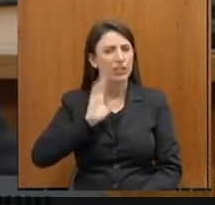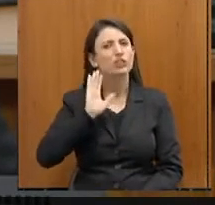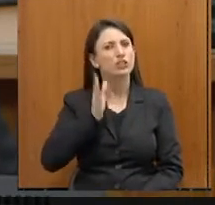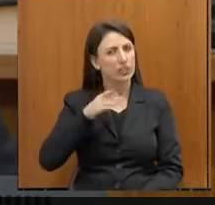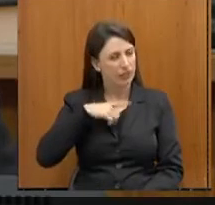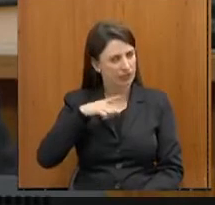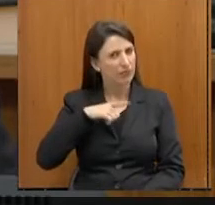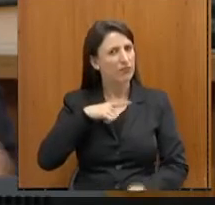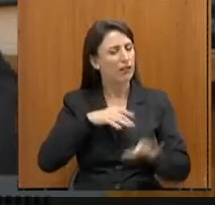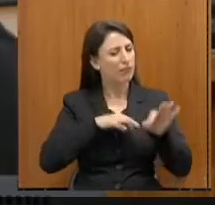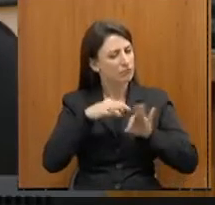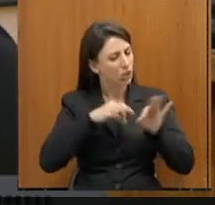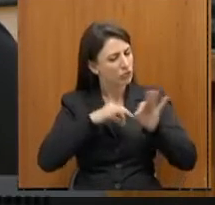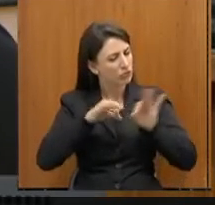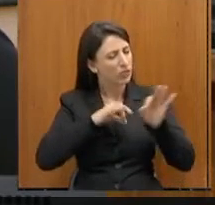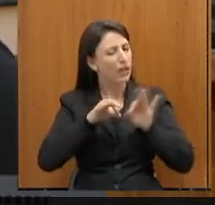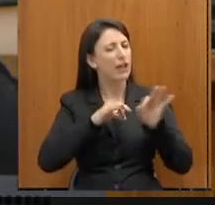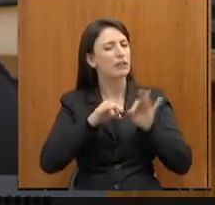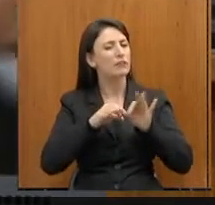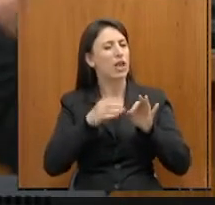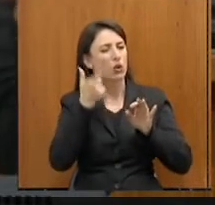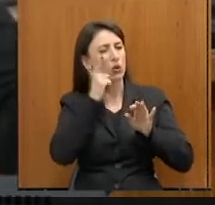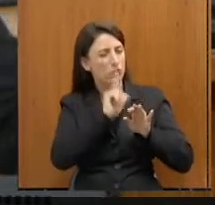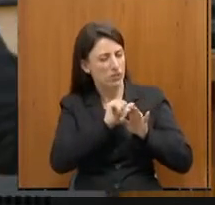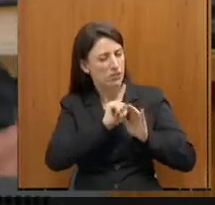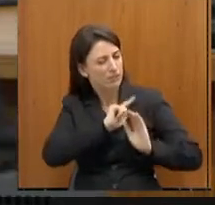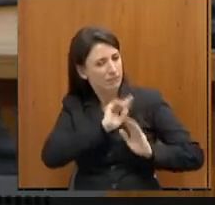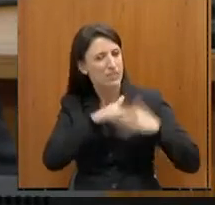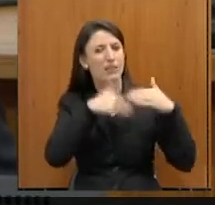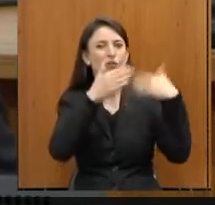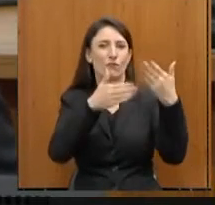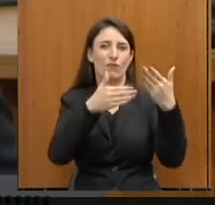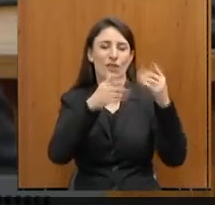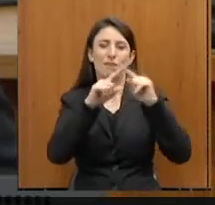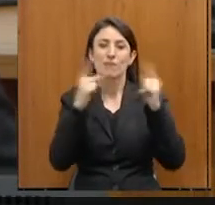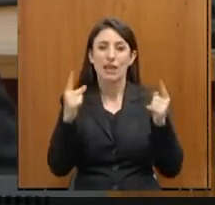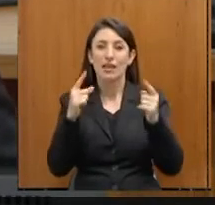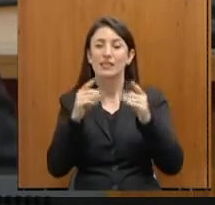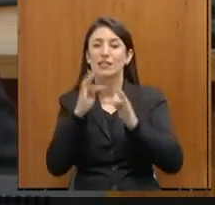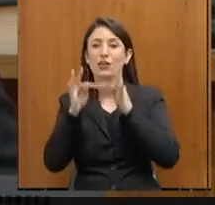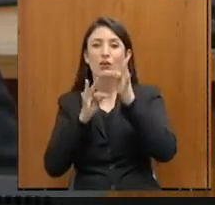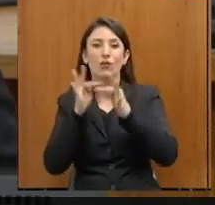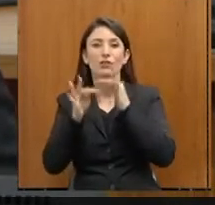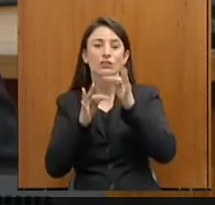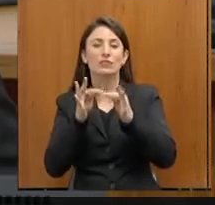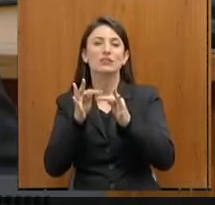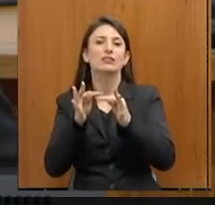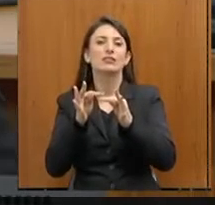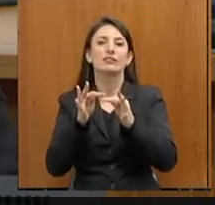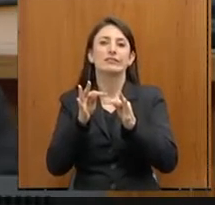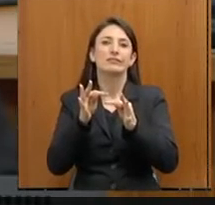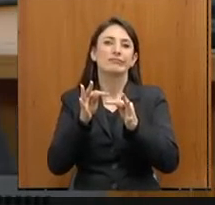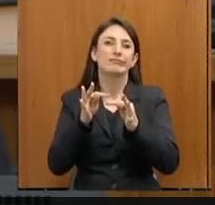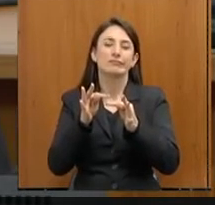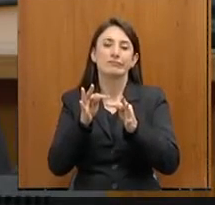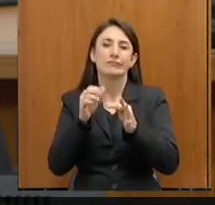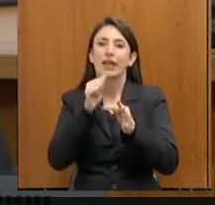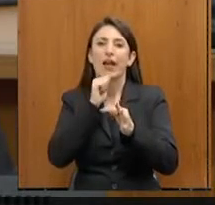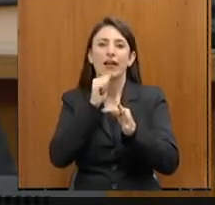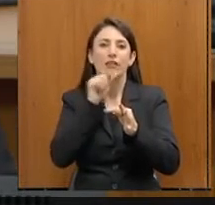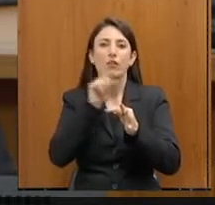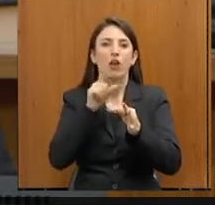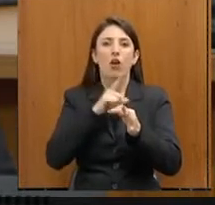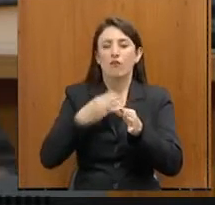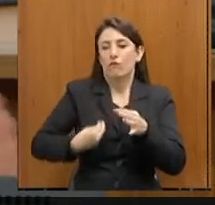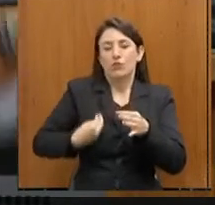para que possamos sair na frente assim que essa tecnologia possa ser alvo possa ser uma realidade